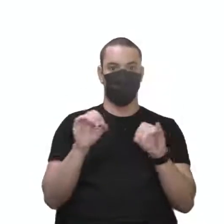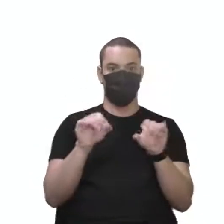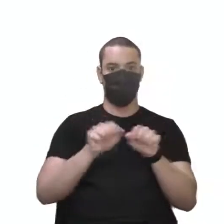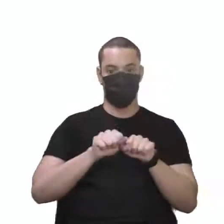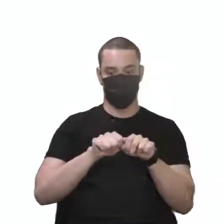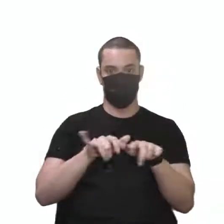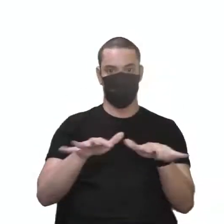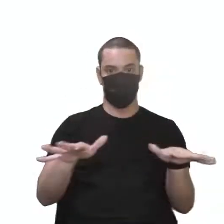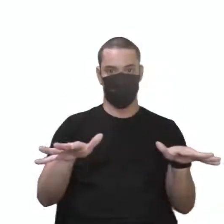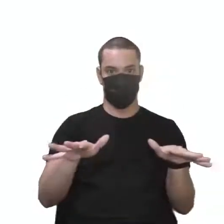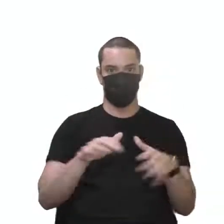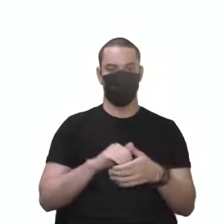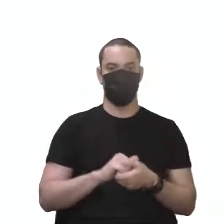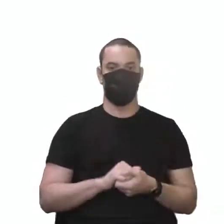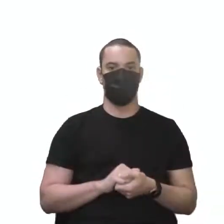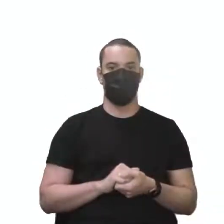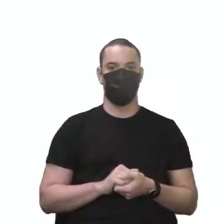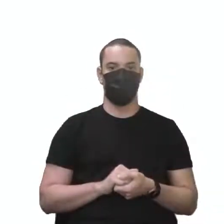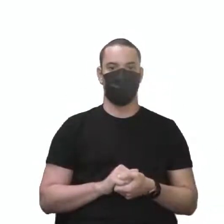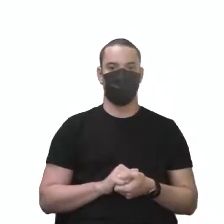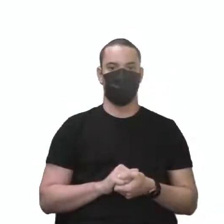galera?